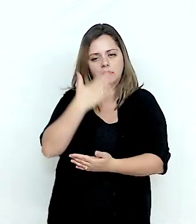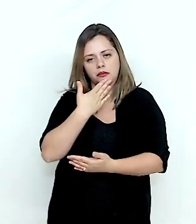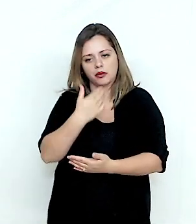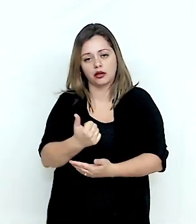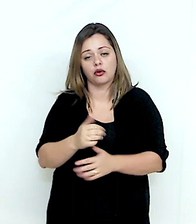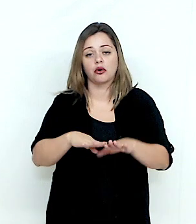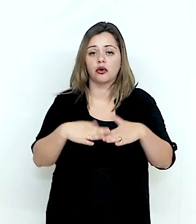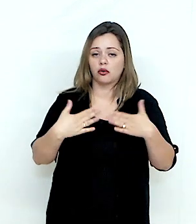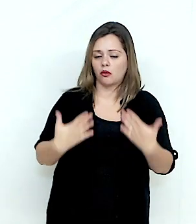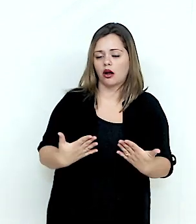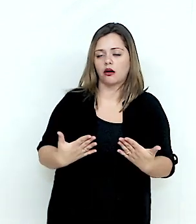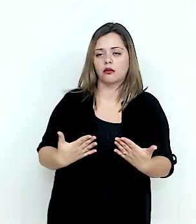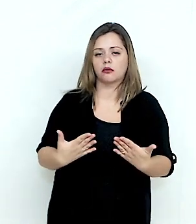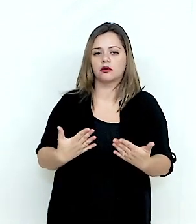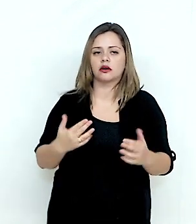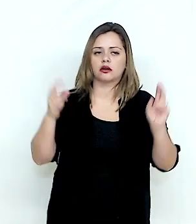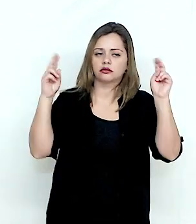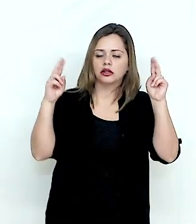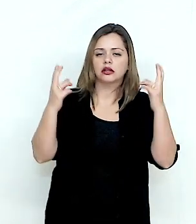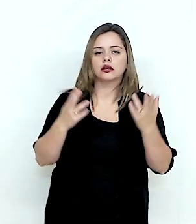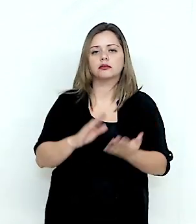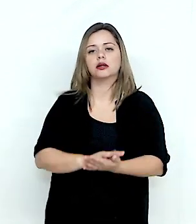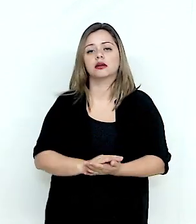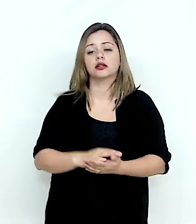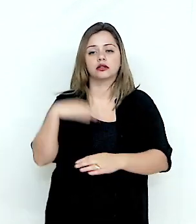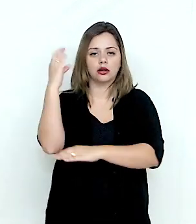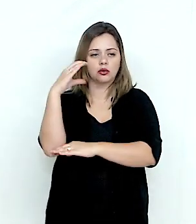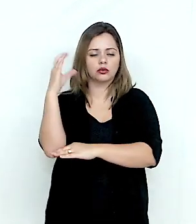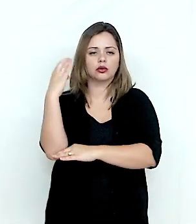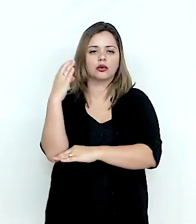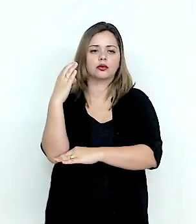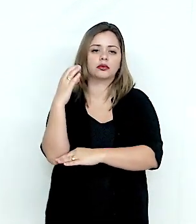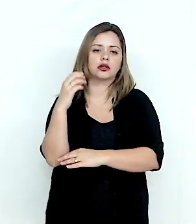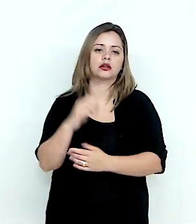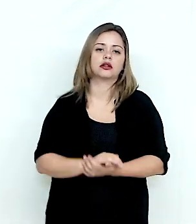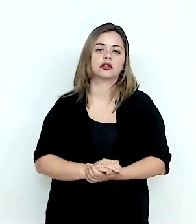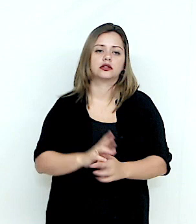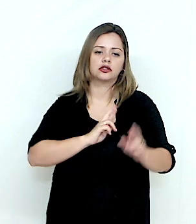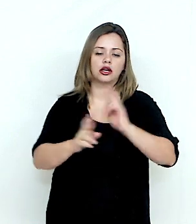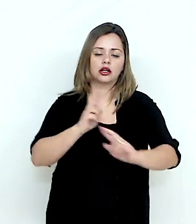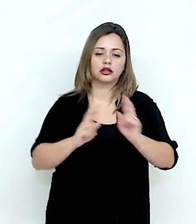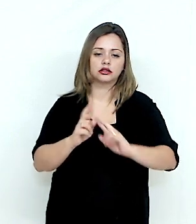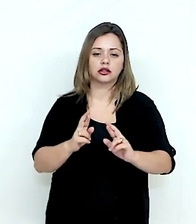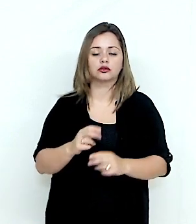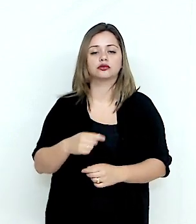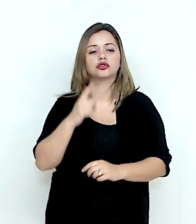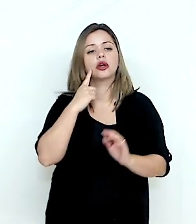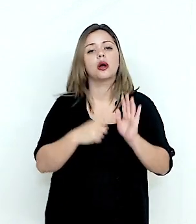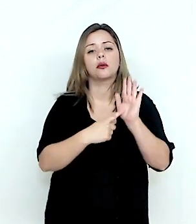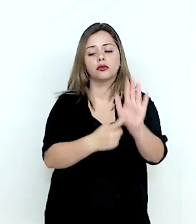qual é a visão, né, do governo colombiano em relação a isso e mostrar o nosso interesse,